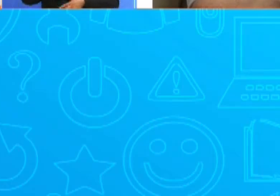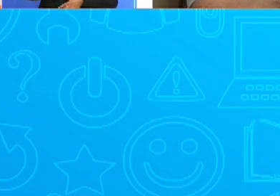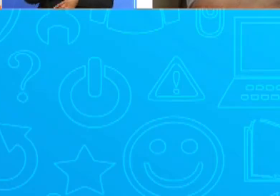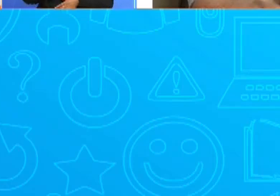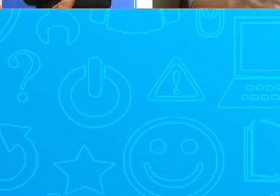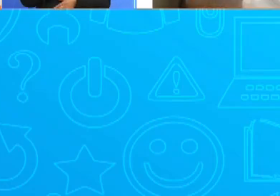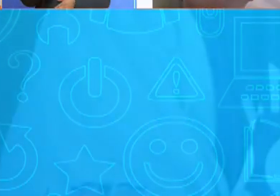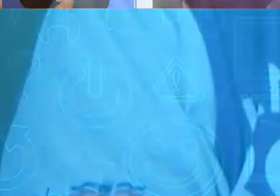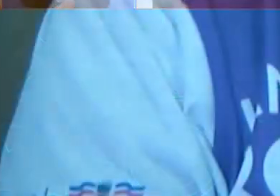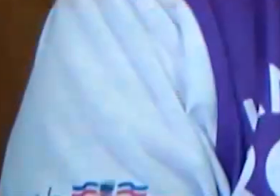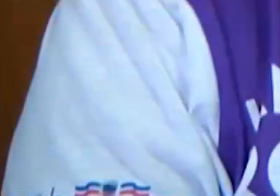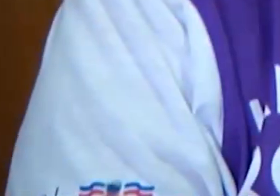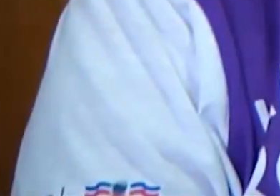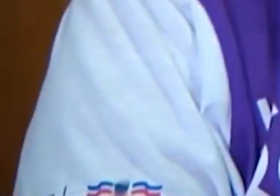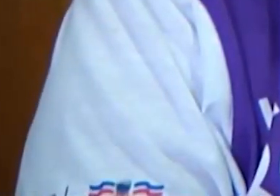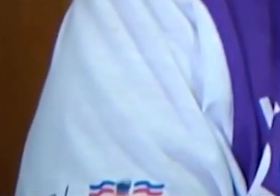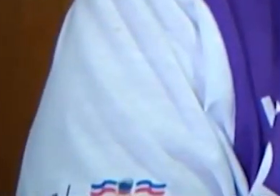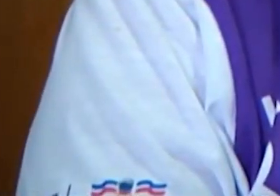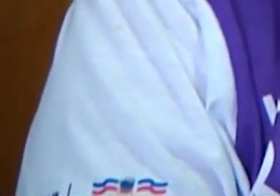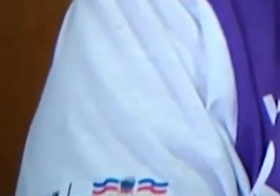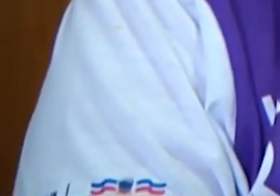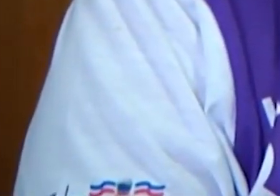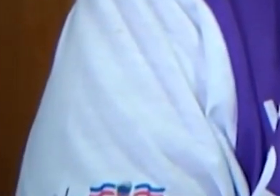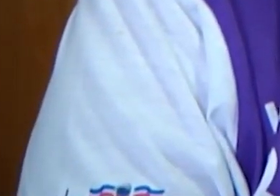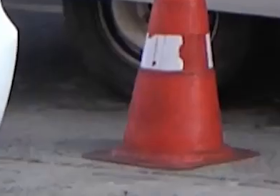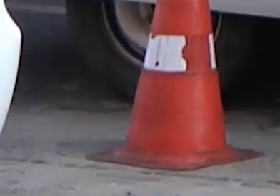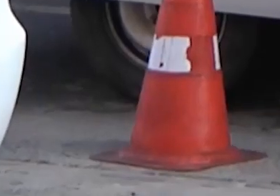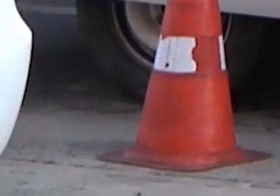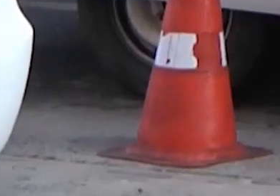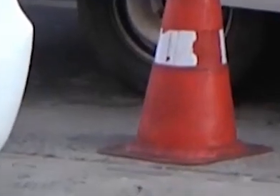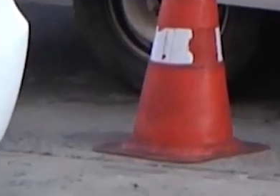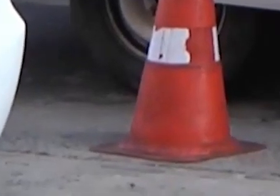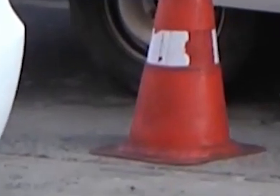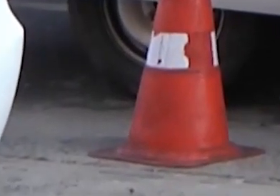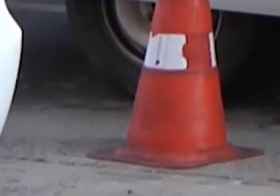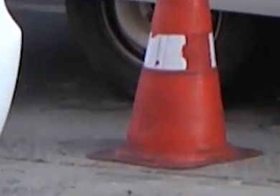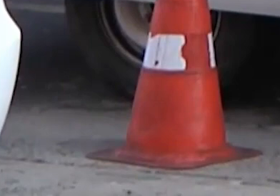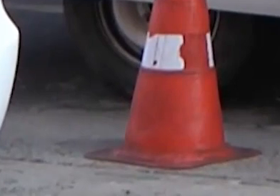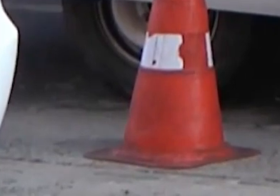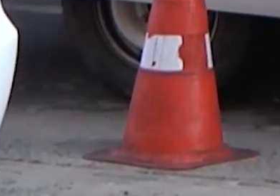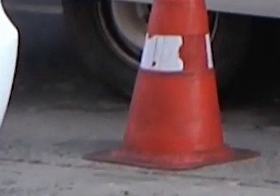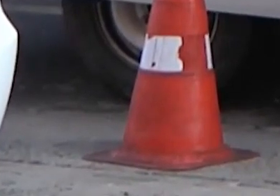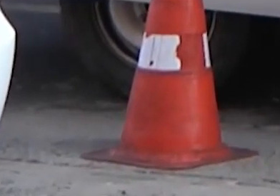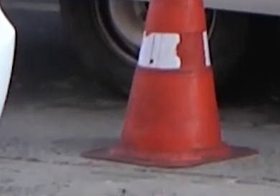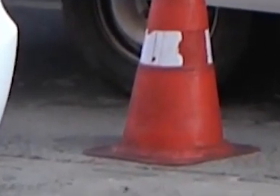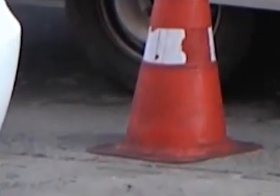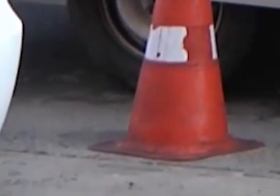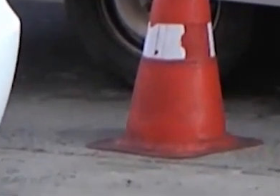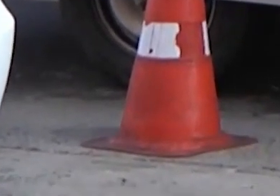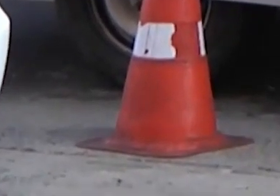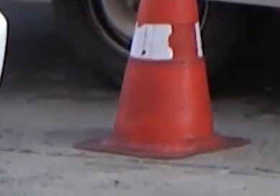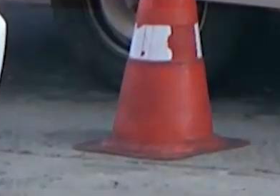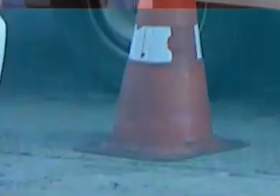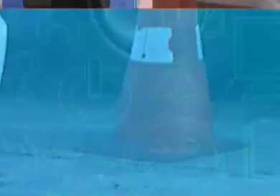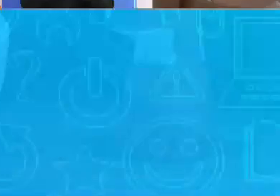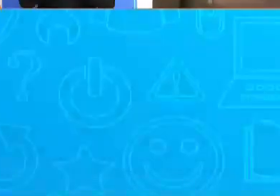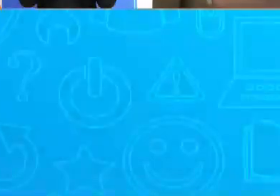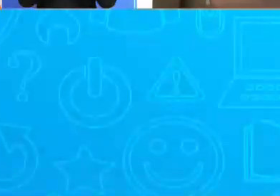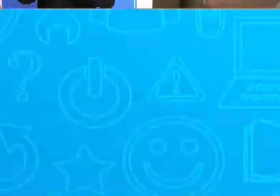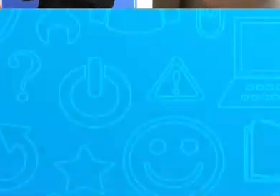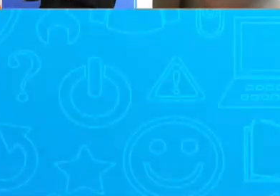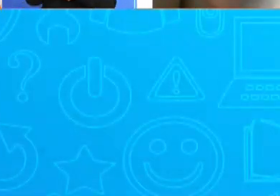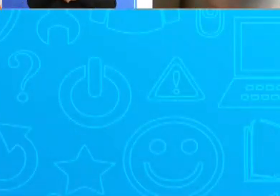vamos chegar aos comerciantes de Caxias essa possibilidade de vacinar todos. Conto com o meu apoio, mas nunca,